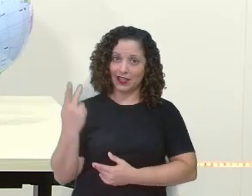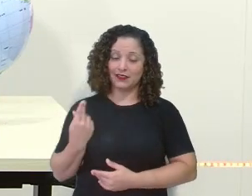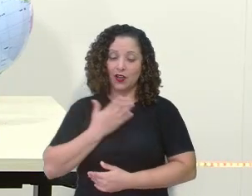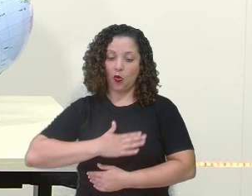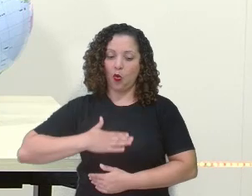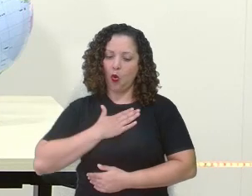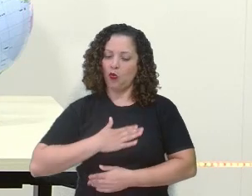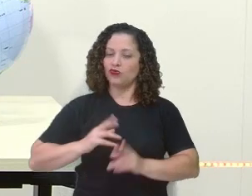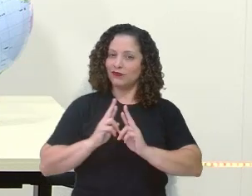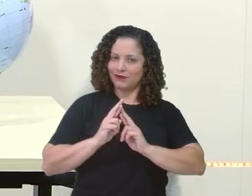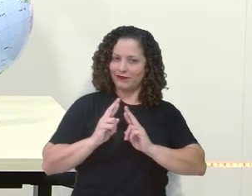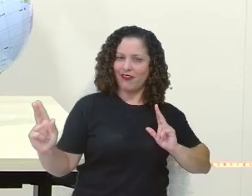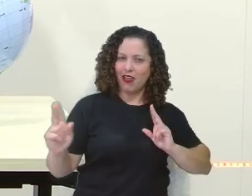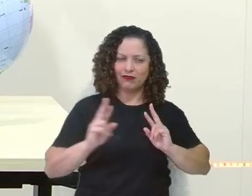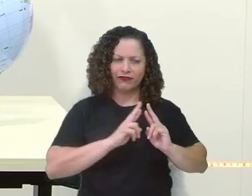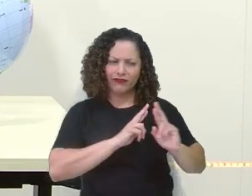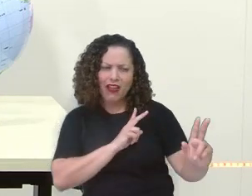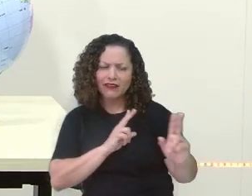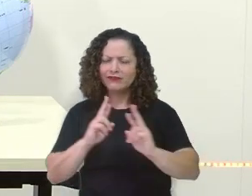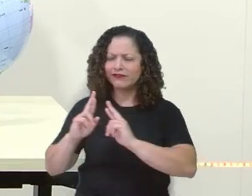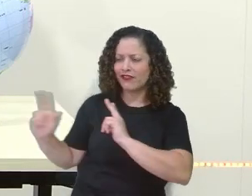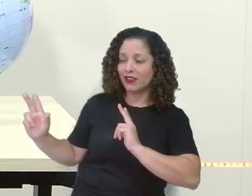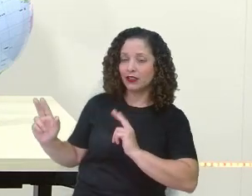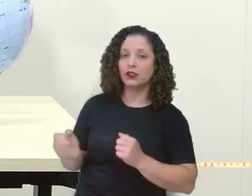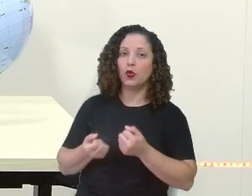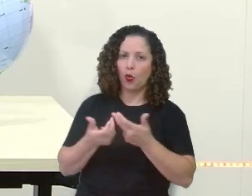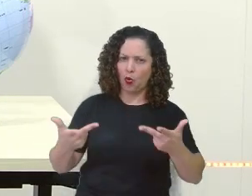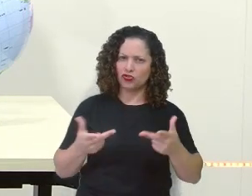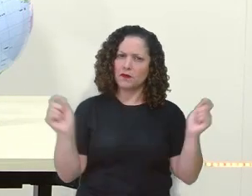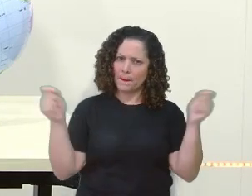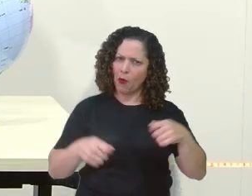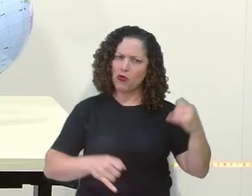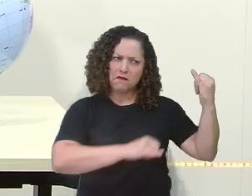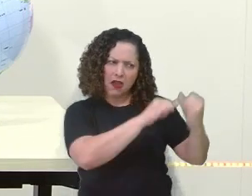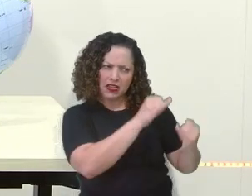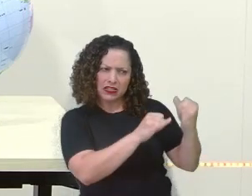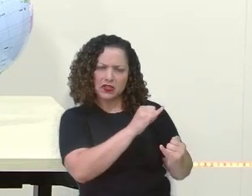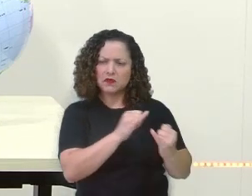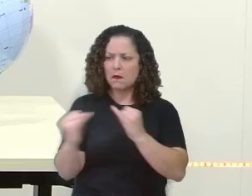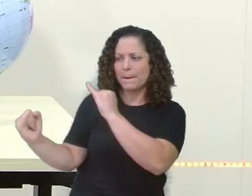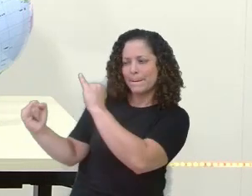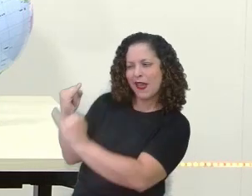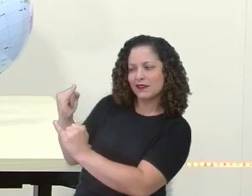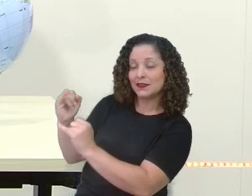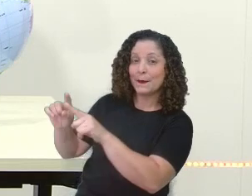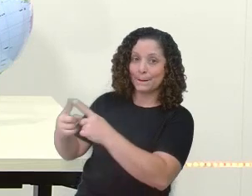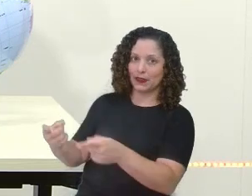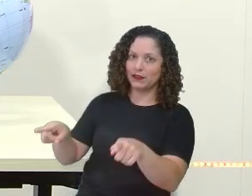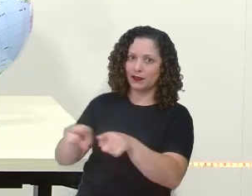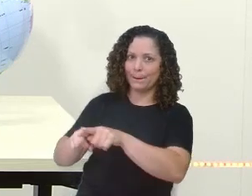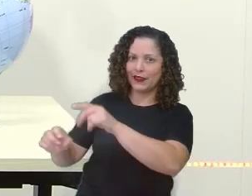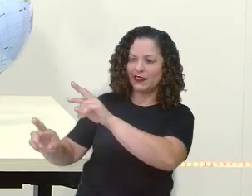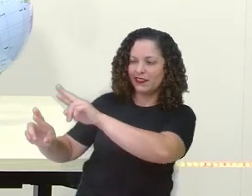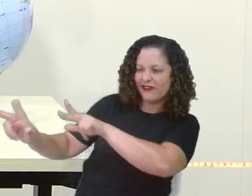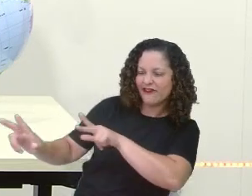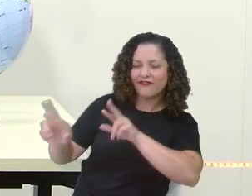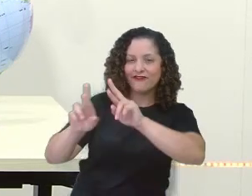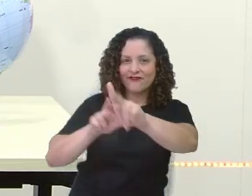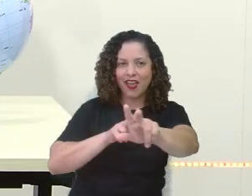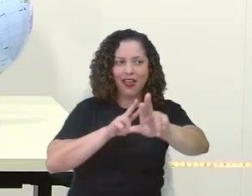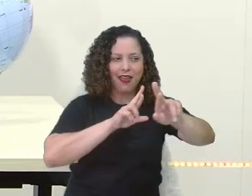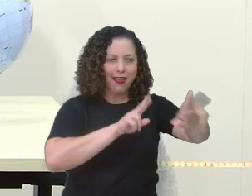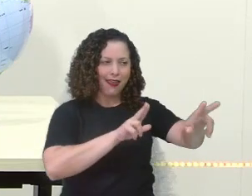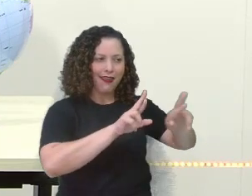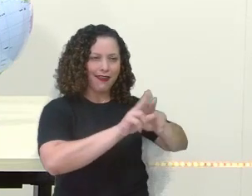de outra coisa. Então, a gente tem coisas que se parecem, mas tem coisas que são diferentes, porque cada um tem